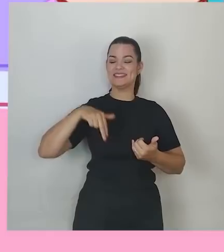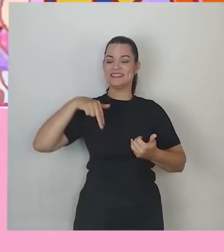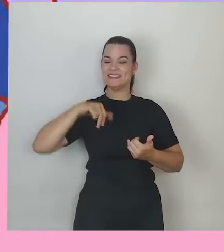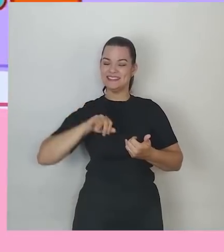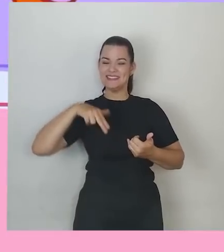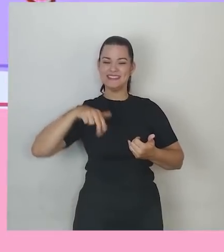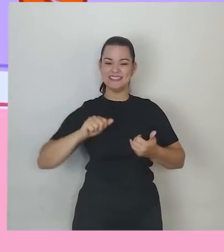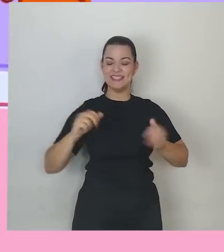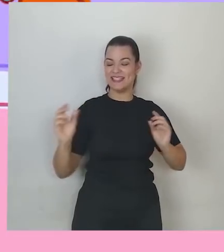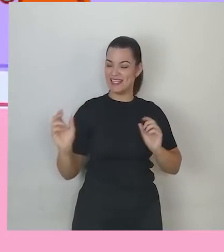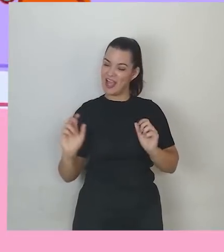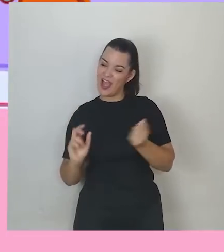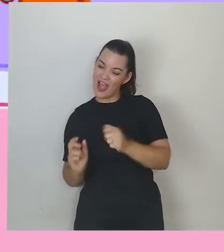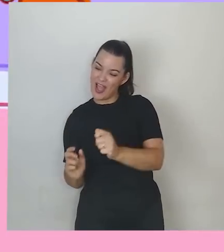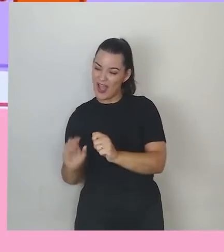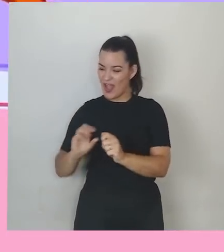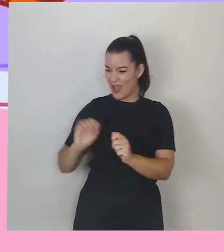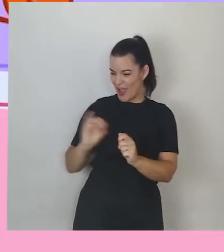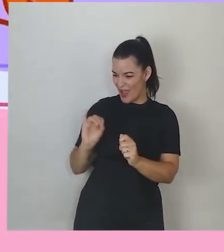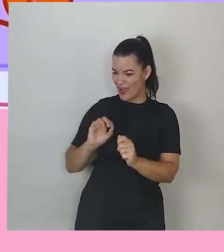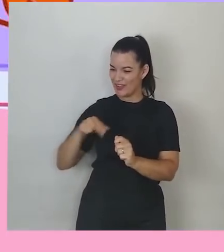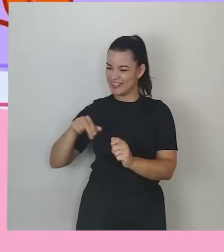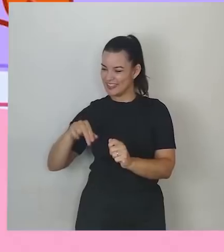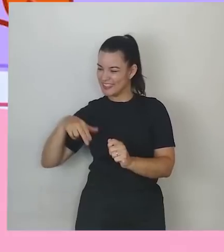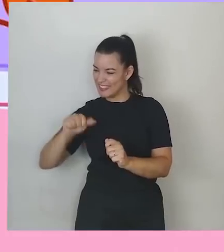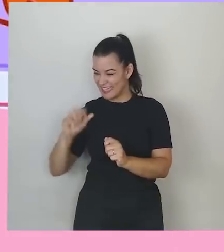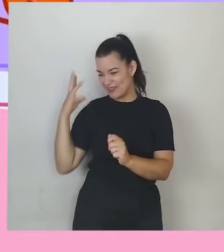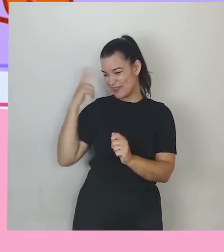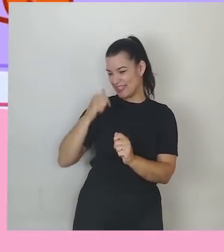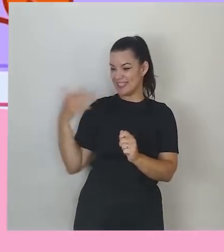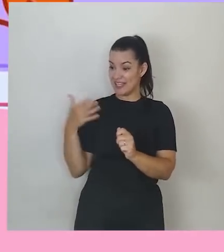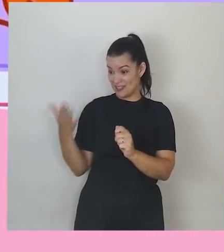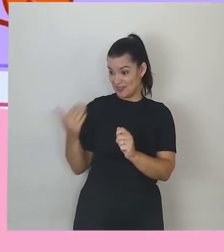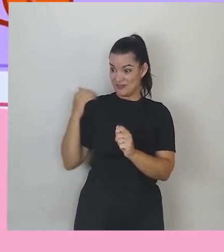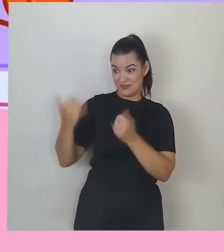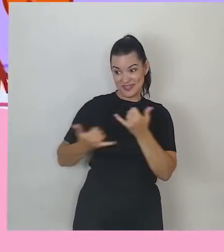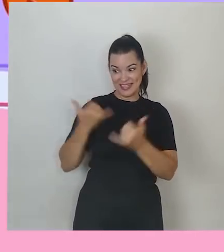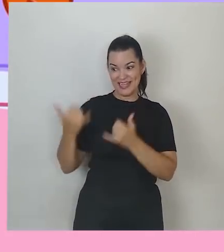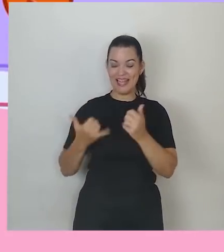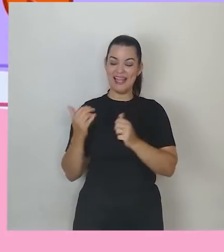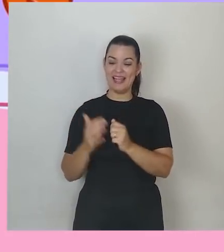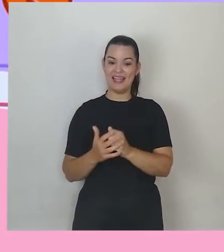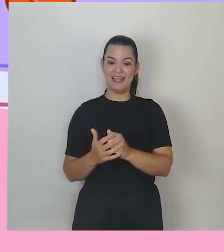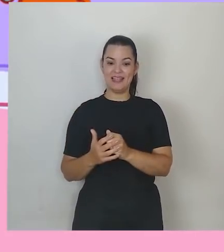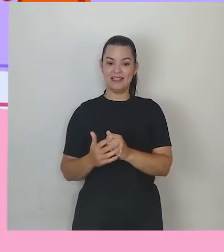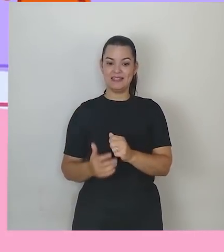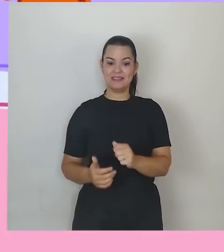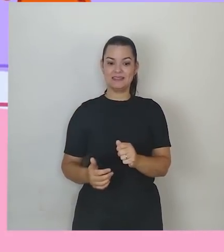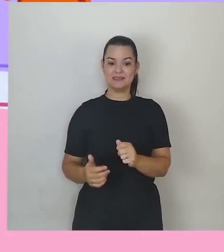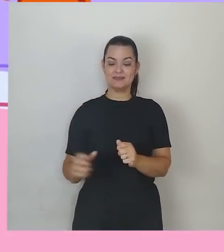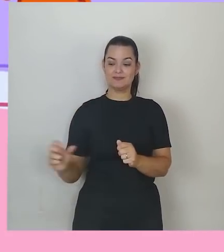Nina. Oi, Nina. Você está linda hoje. Vamos brincar?